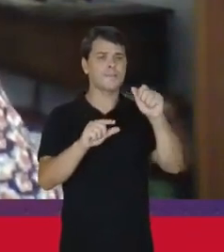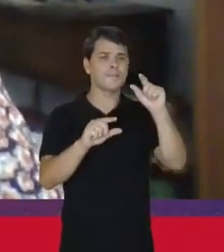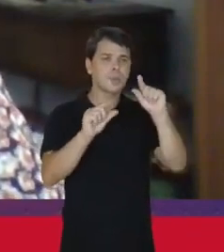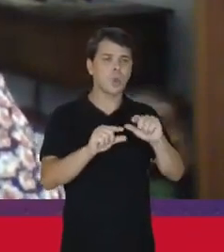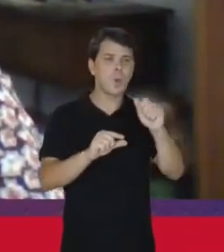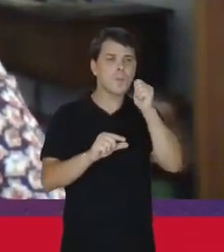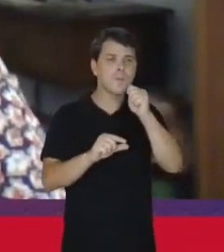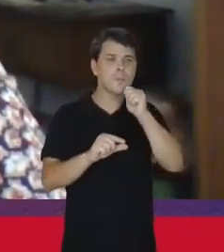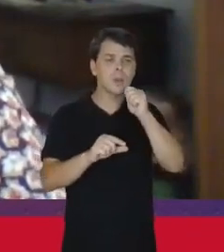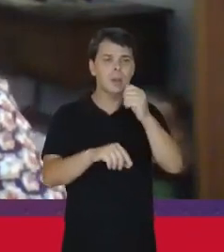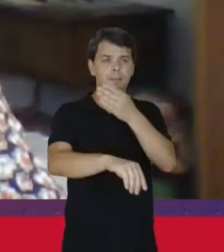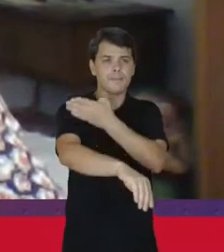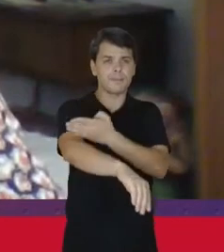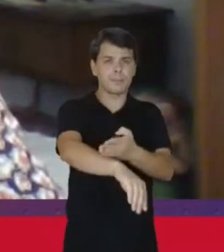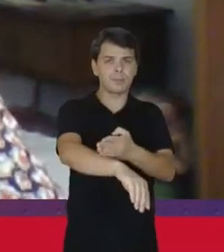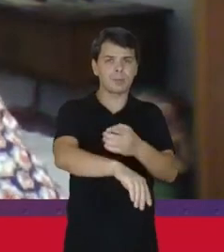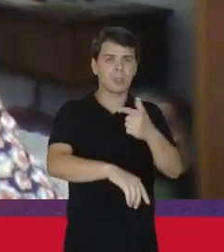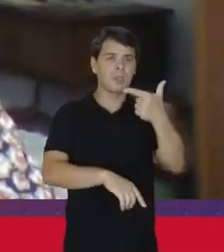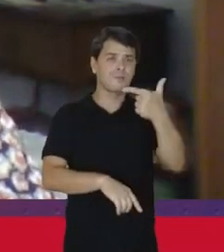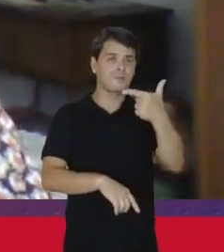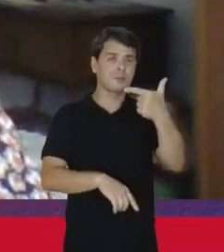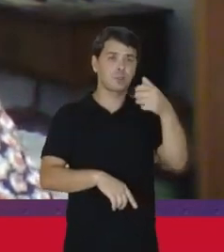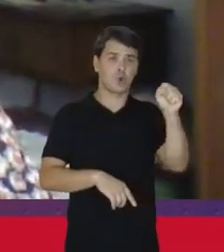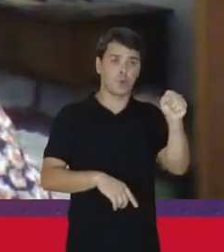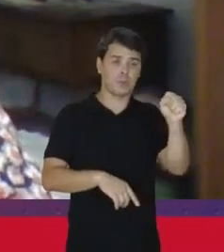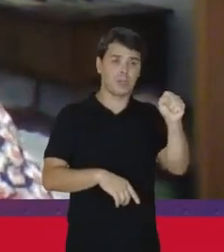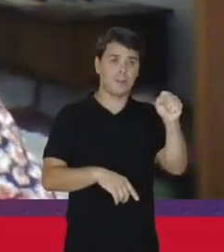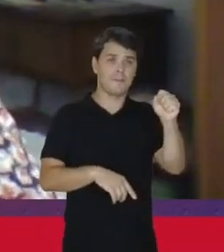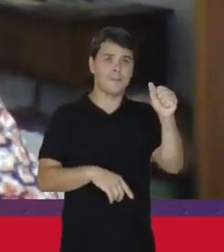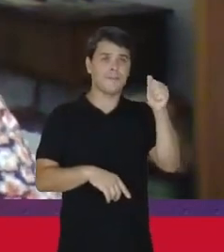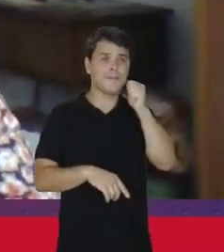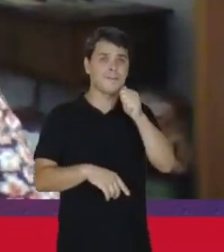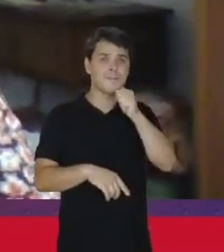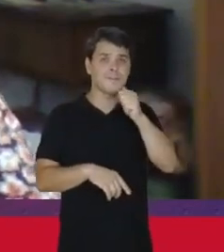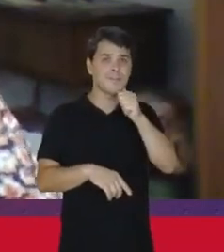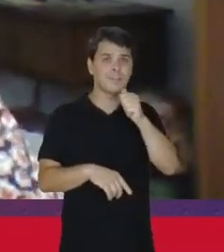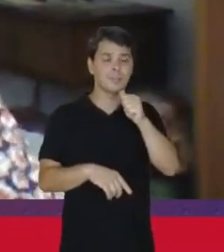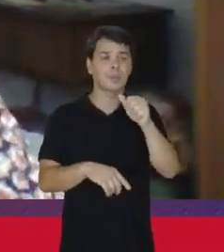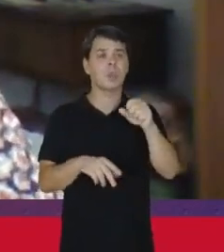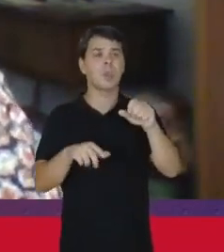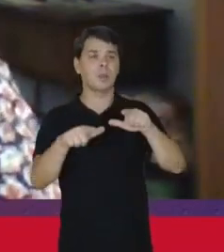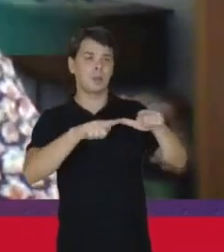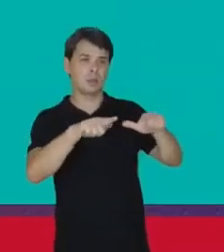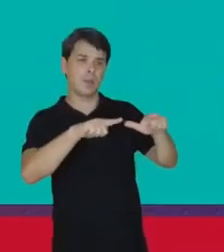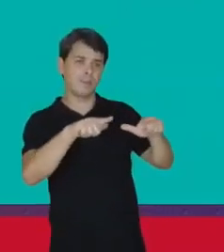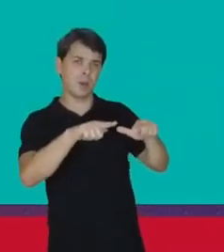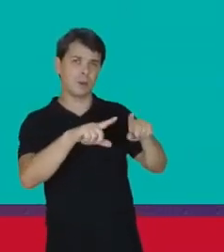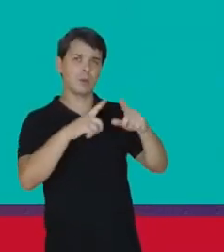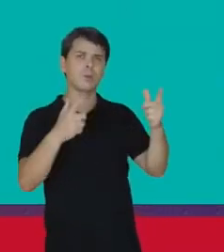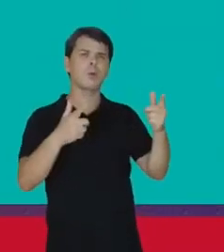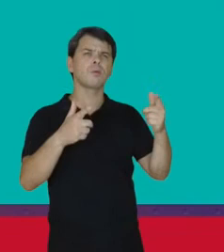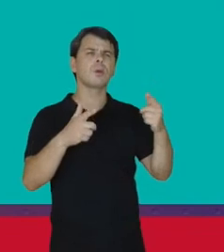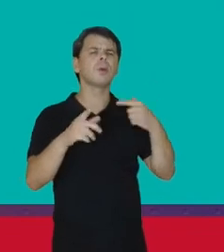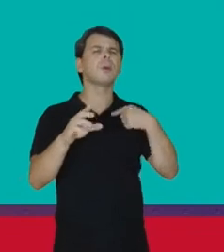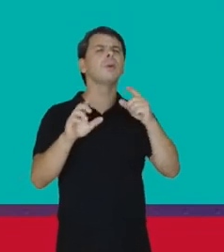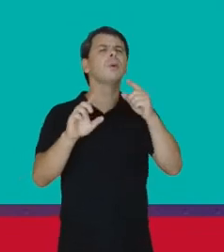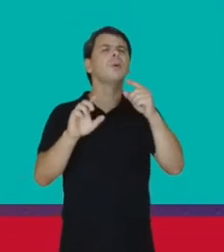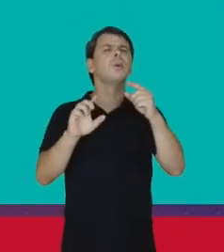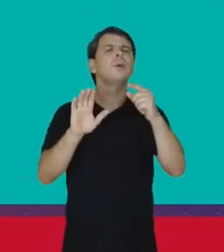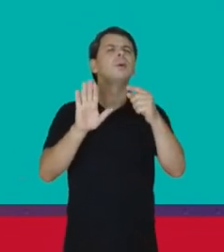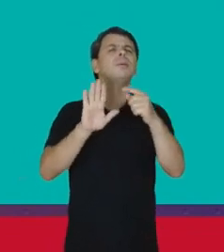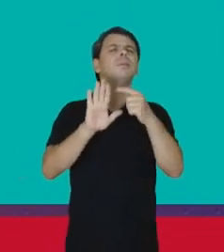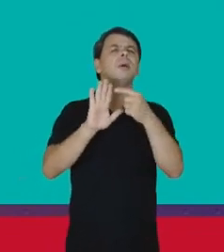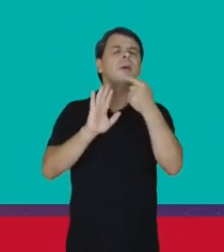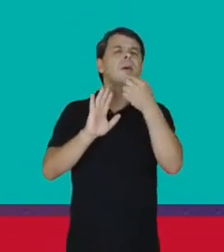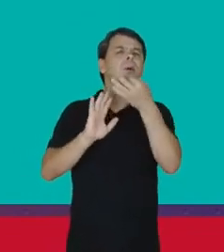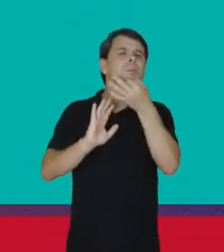torno de 28 para cada 100 mulheres que estavam no mercado de trabalho. Qual foi a justificativa